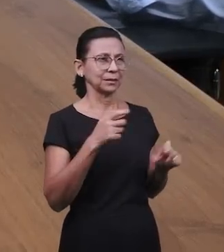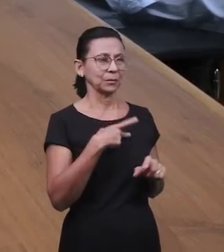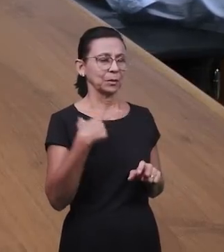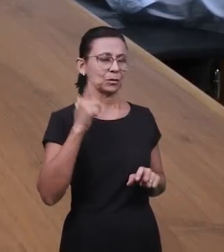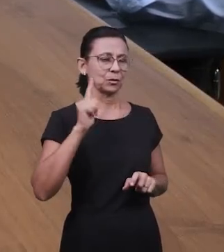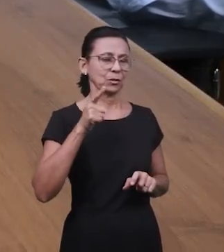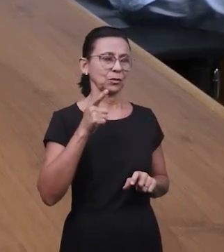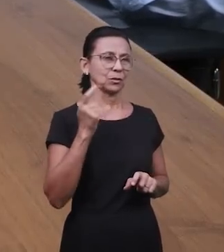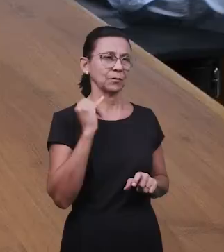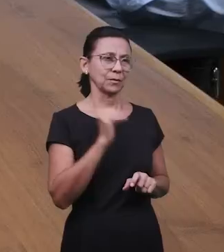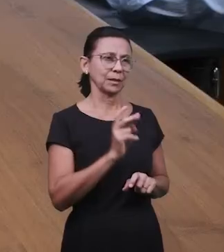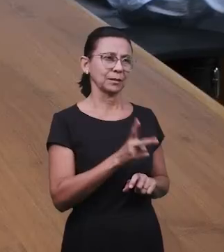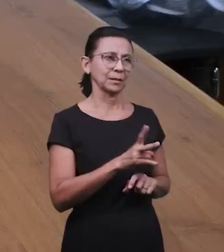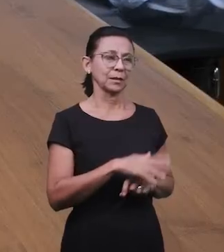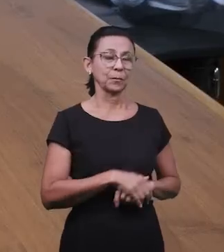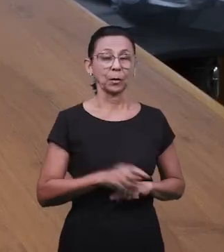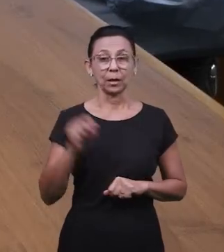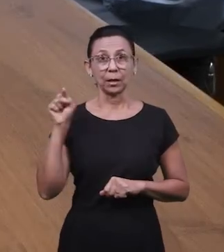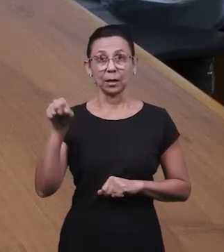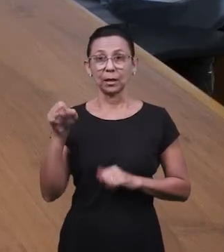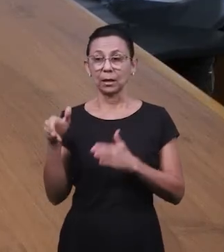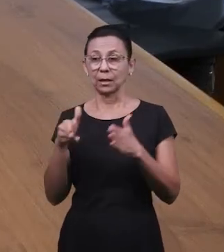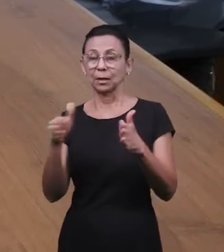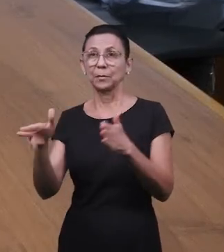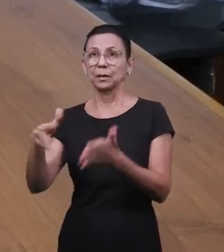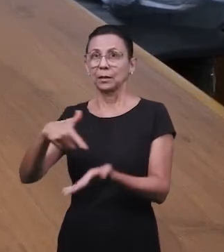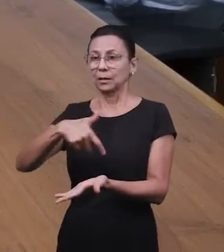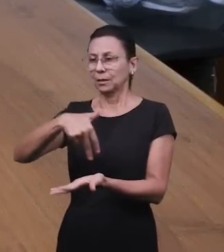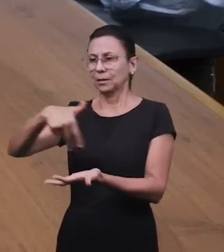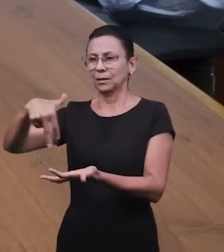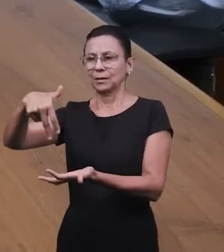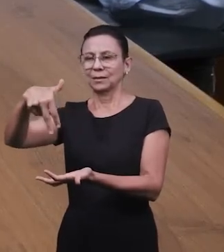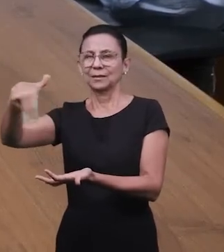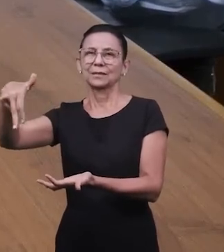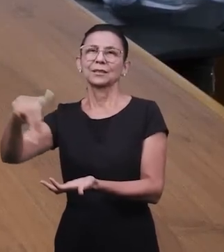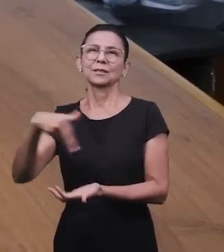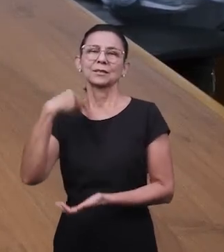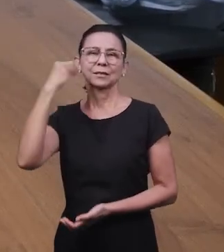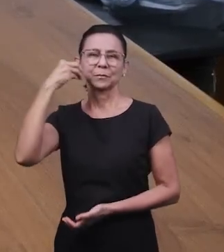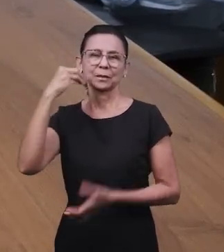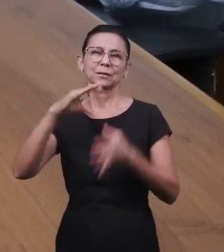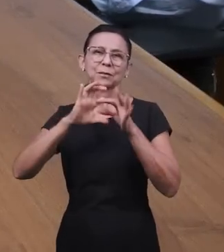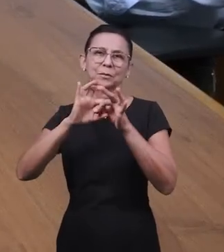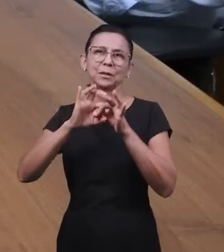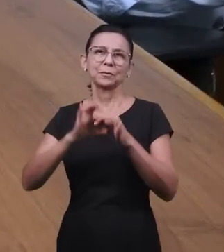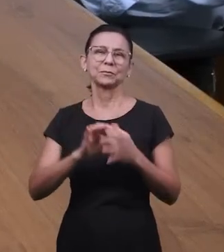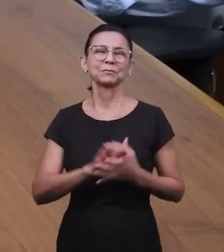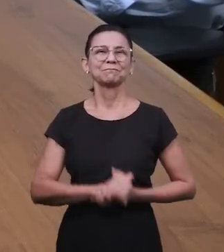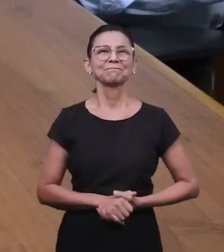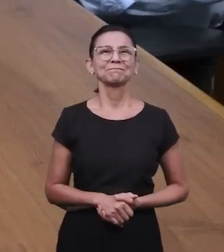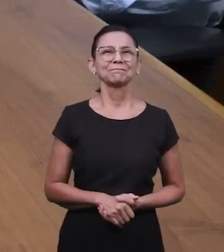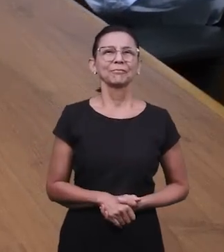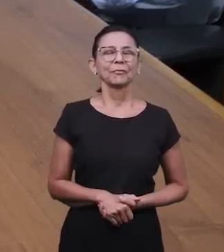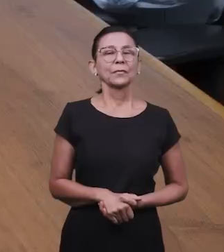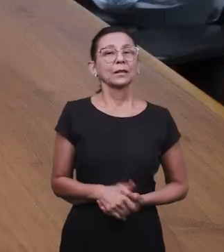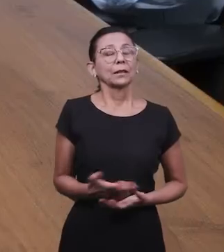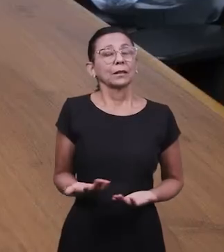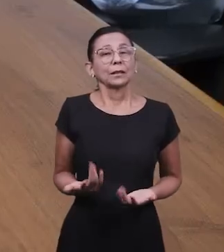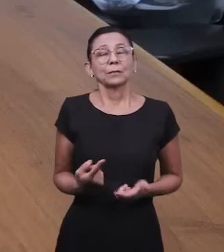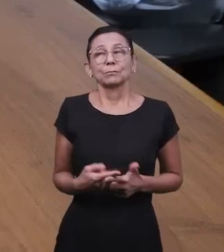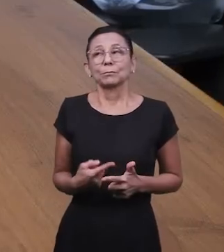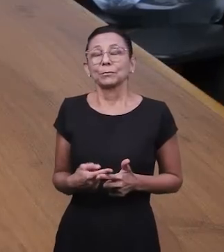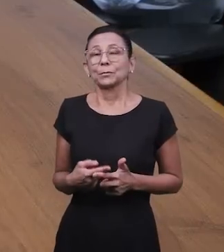tanta frequência: este é o caminho, andai nele. Sim. Eu estou andando no caminho, eu estou vivendo uma experiência de comunhão. Você está vivendo.